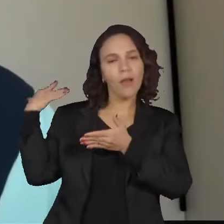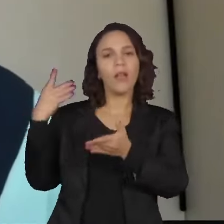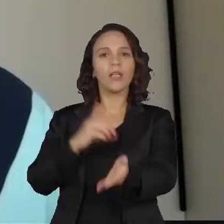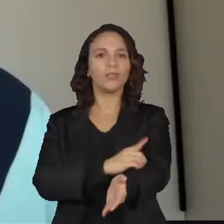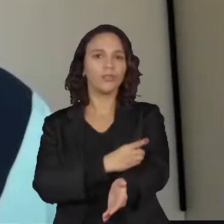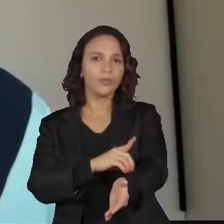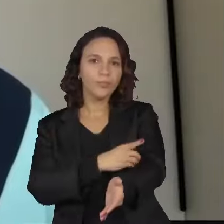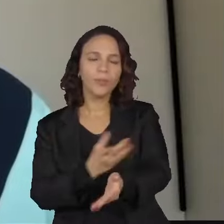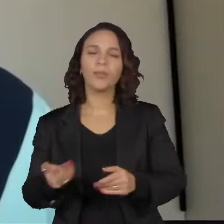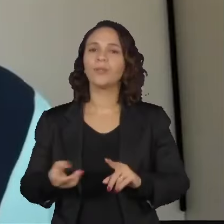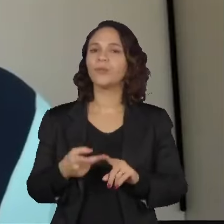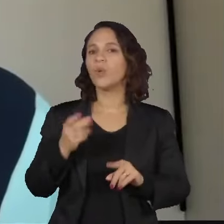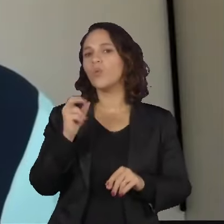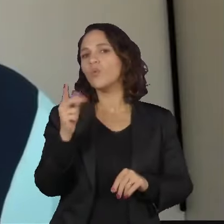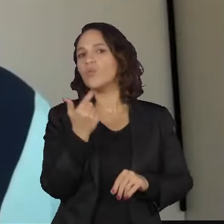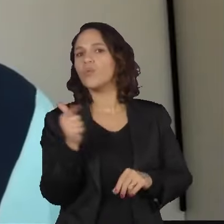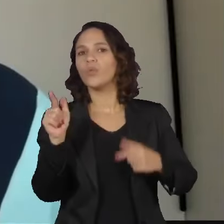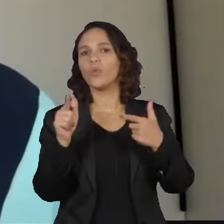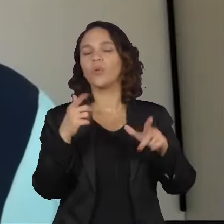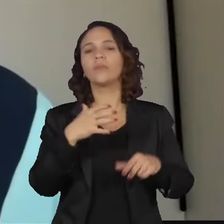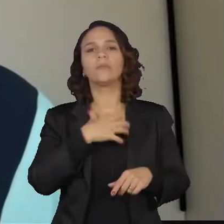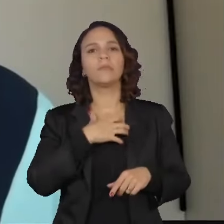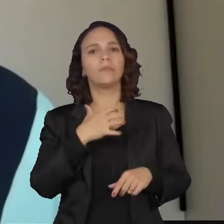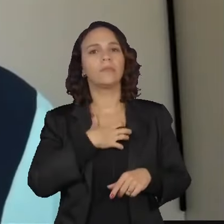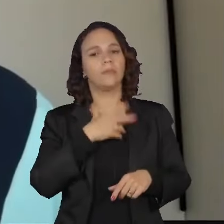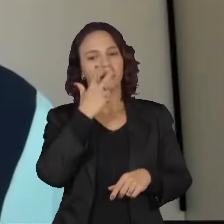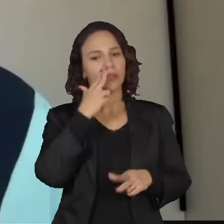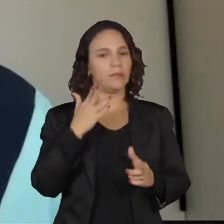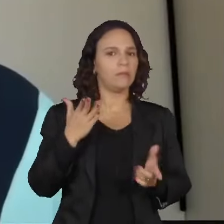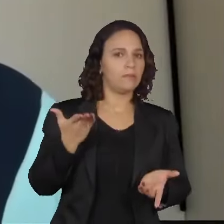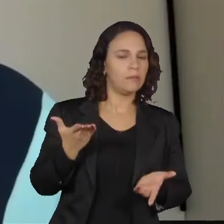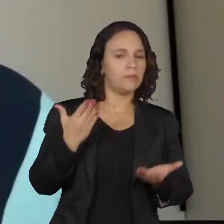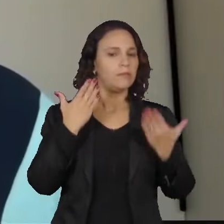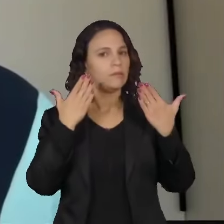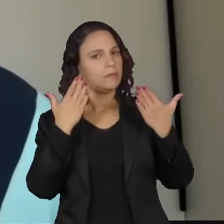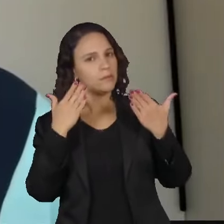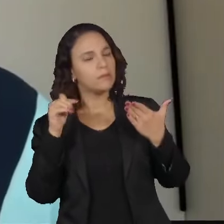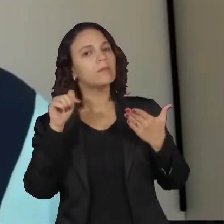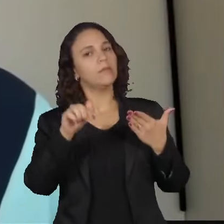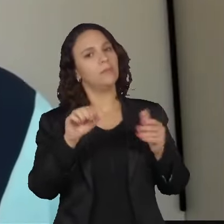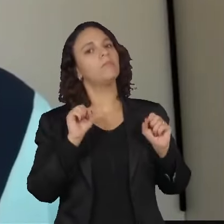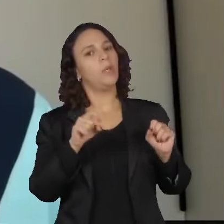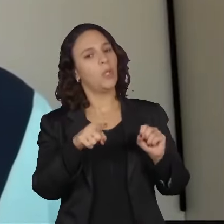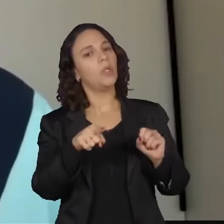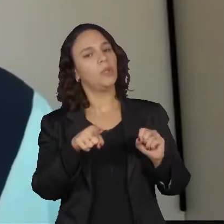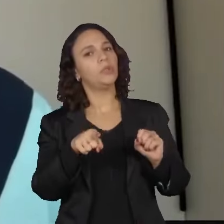diabetes, algum outro sintoma que sugira ou sinal que sugira que ela possa